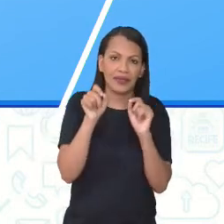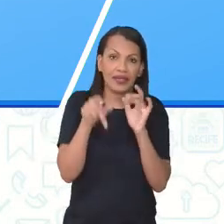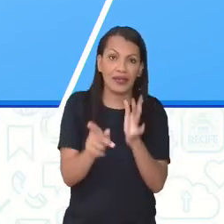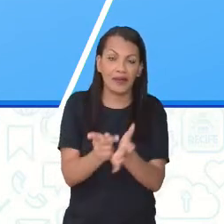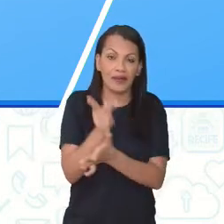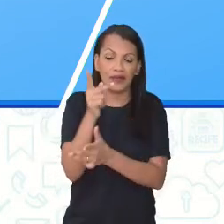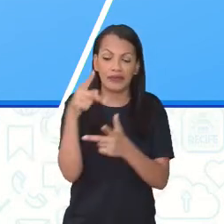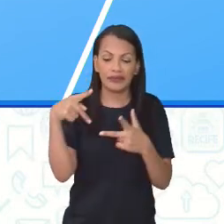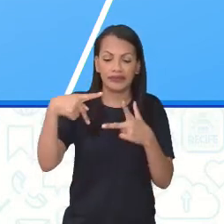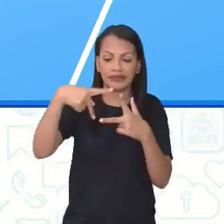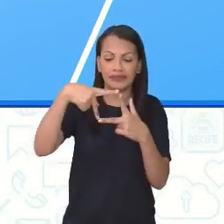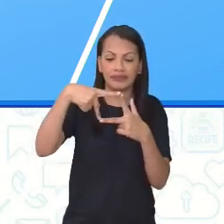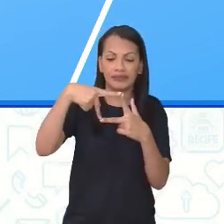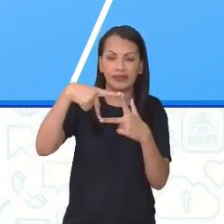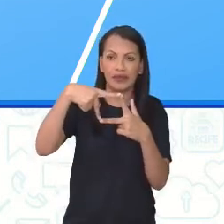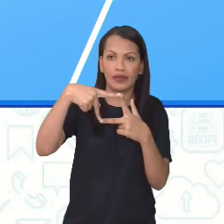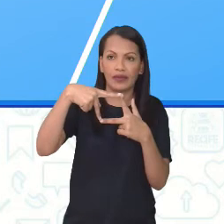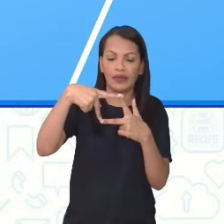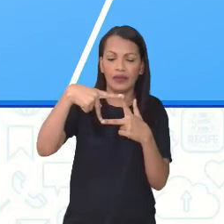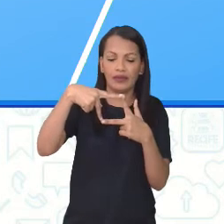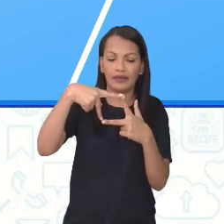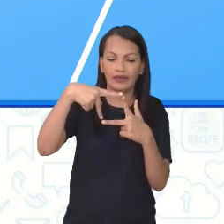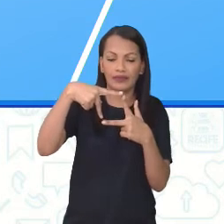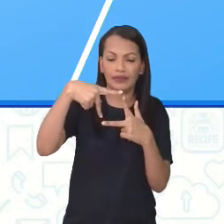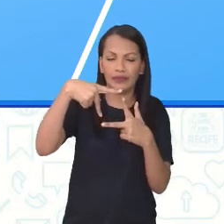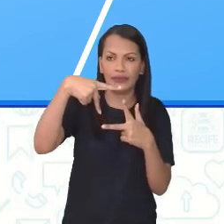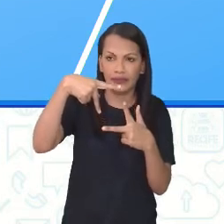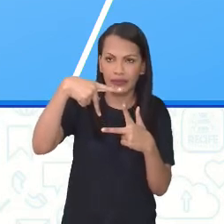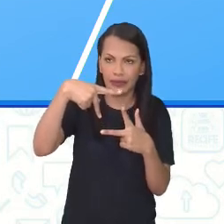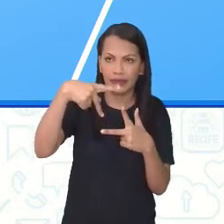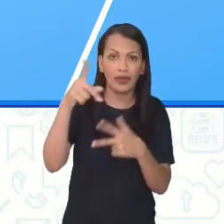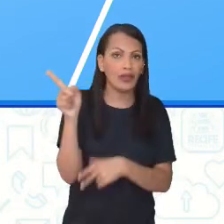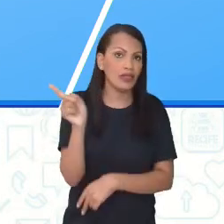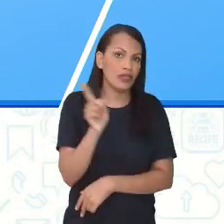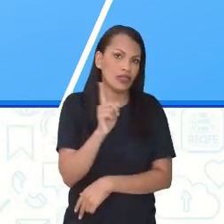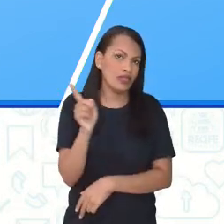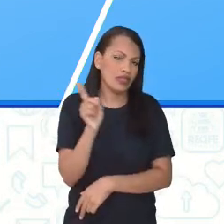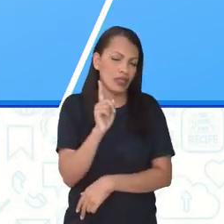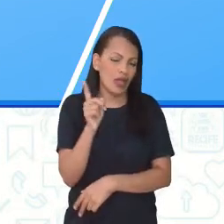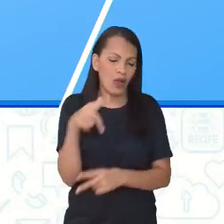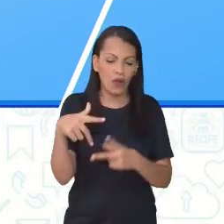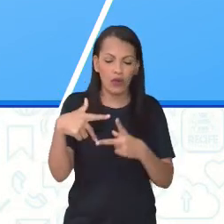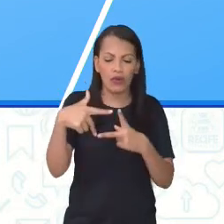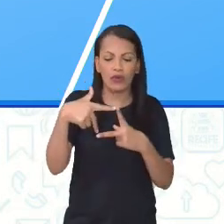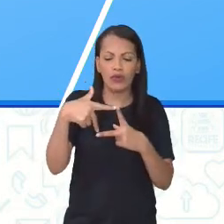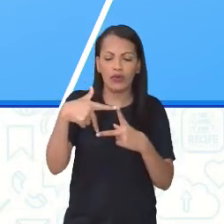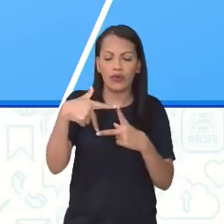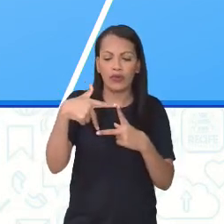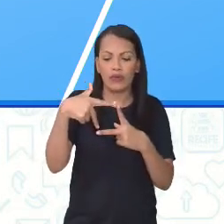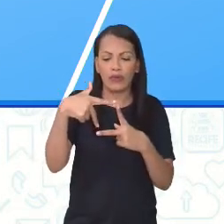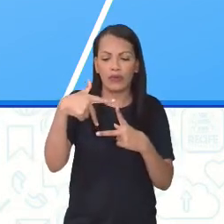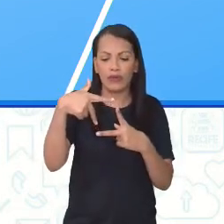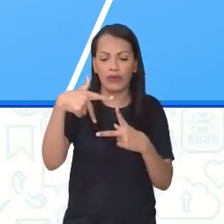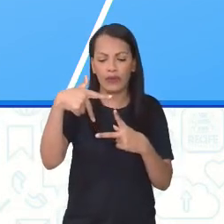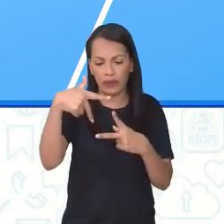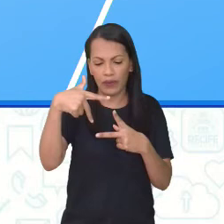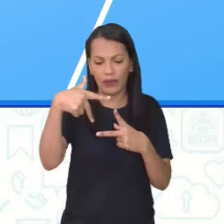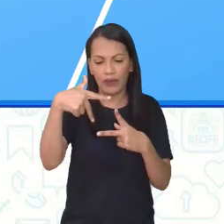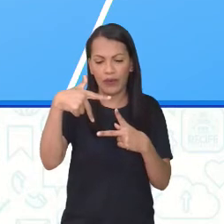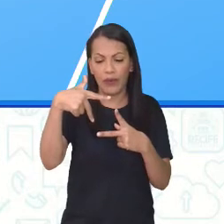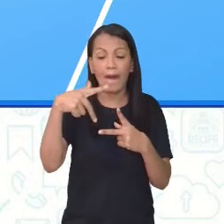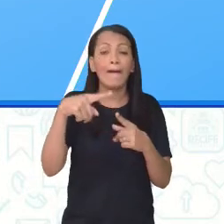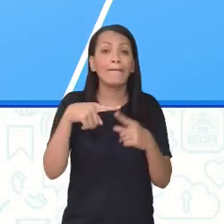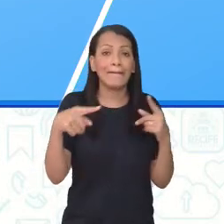é que os ângulos não são mais retos, não são mais de 90 graus, mas os lados são